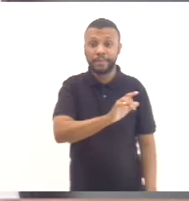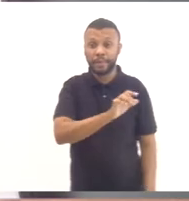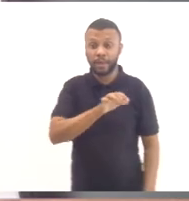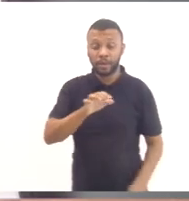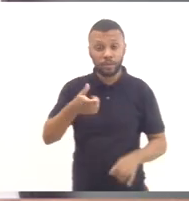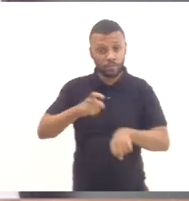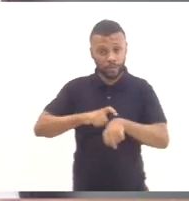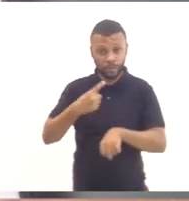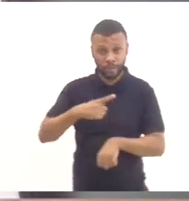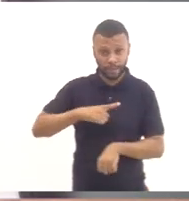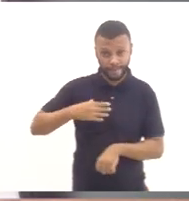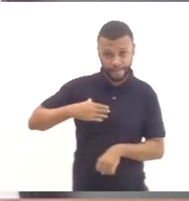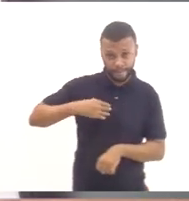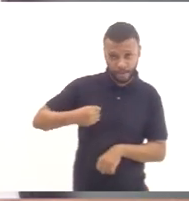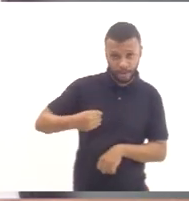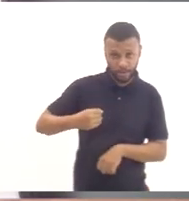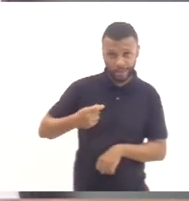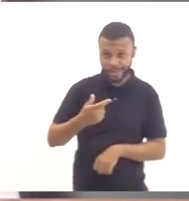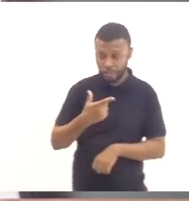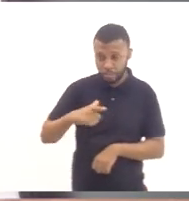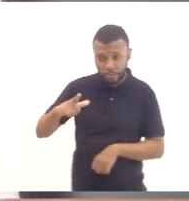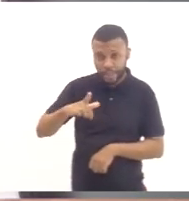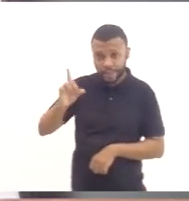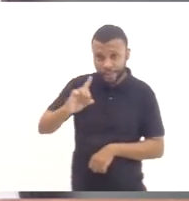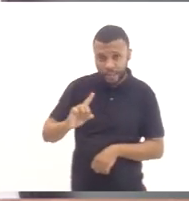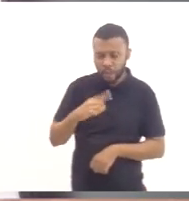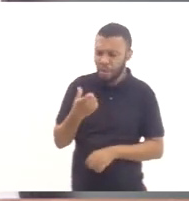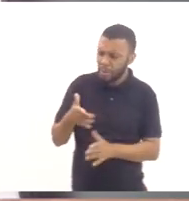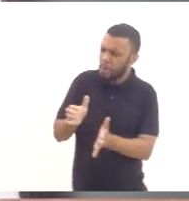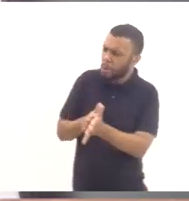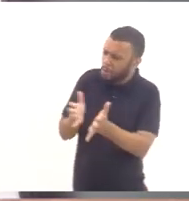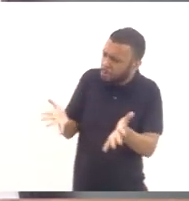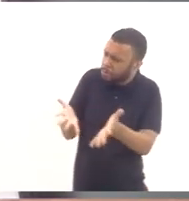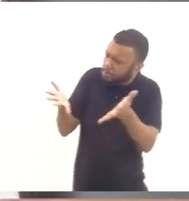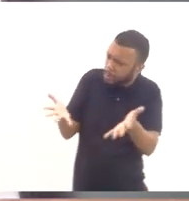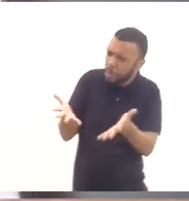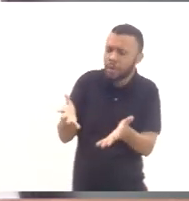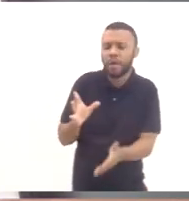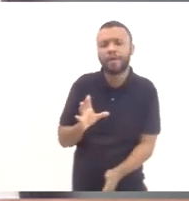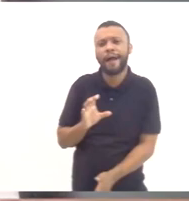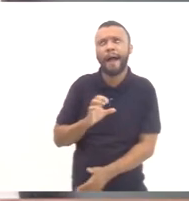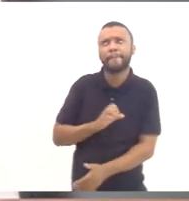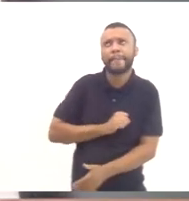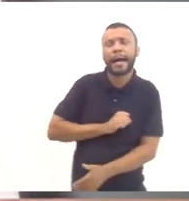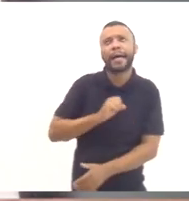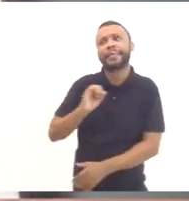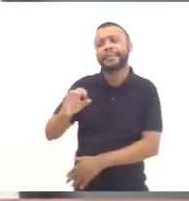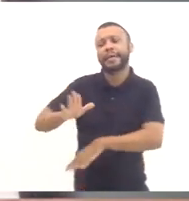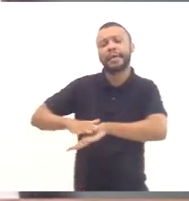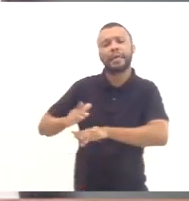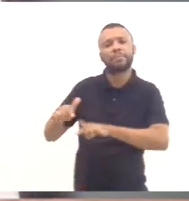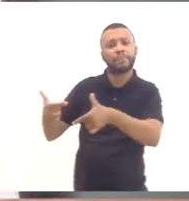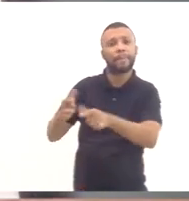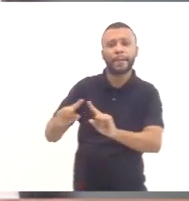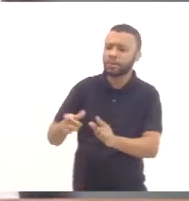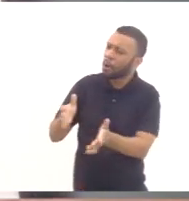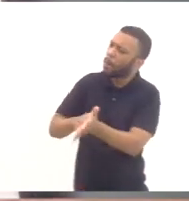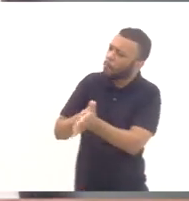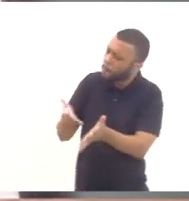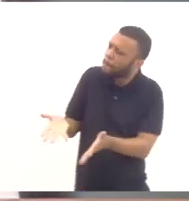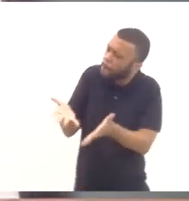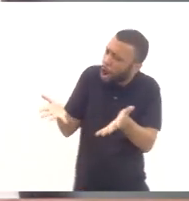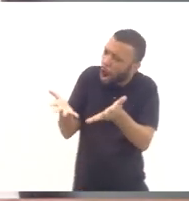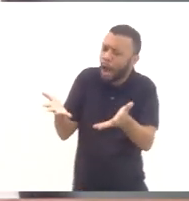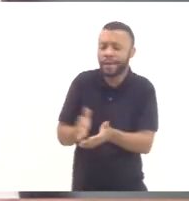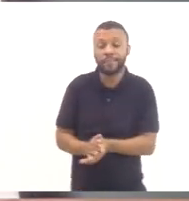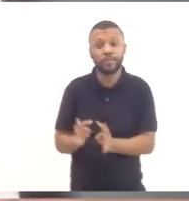têm deficiência a gente cobra muitas coisas né não é que a gente só vai amar se ele fizer mas a gente cobra né todo mundo